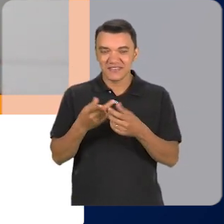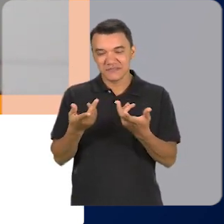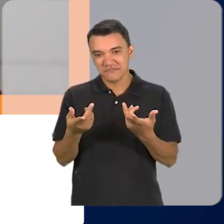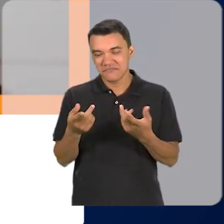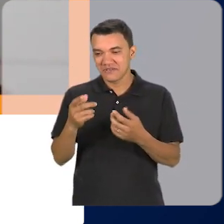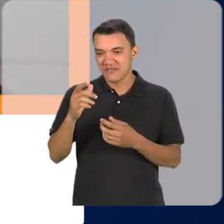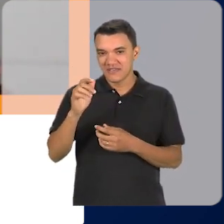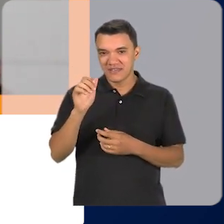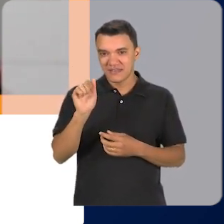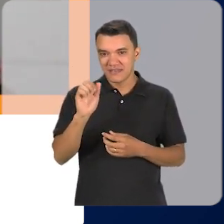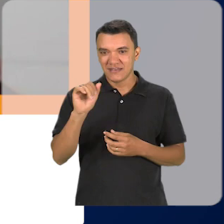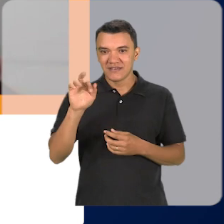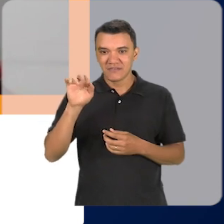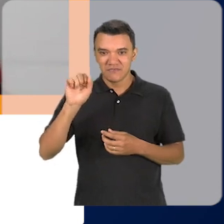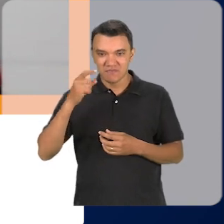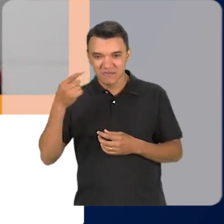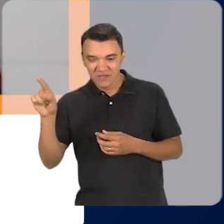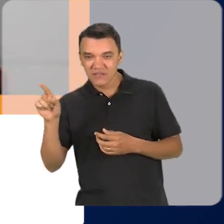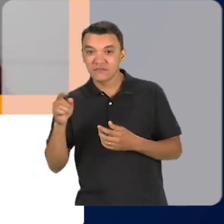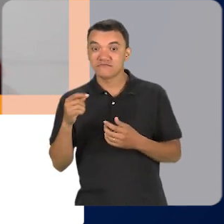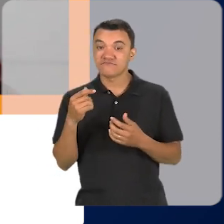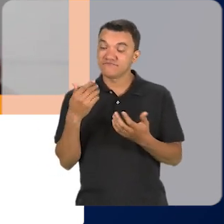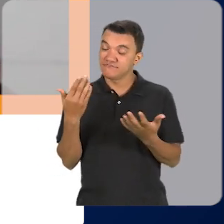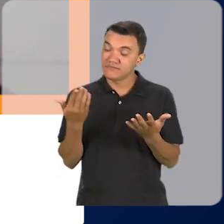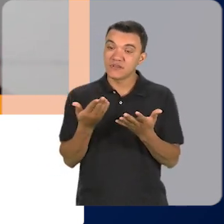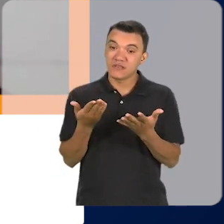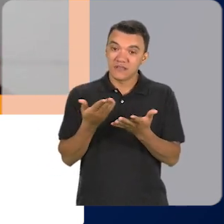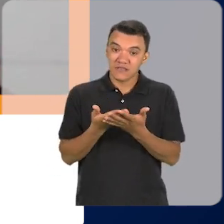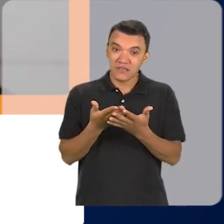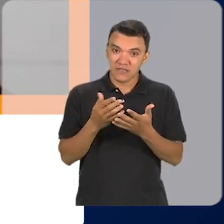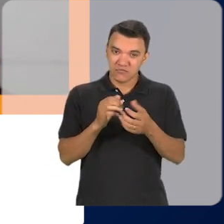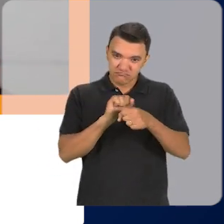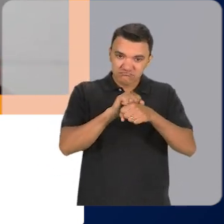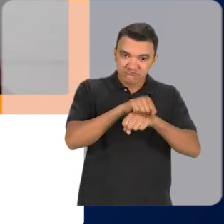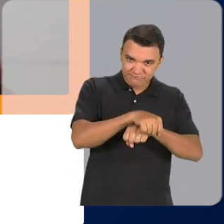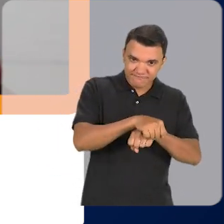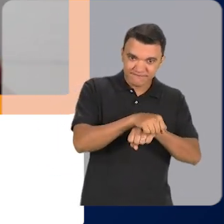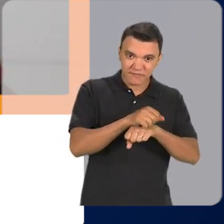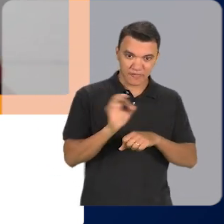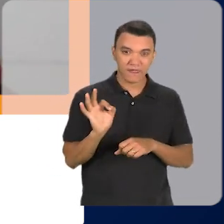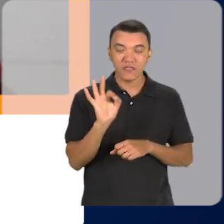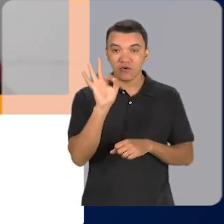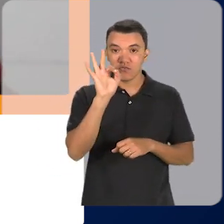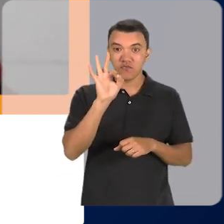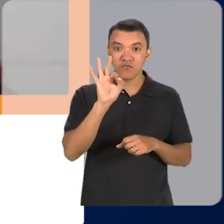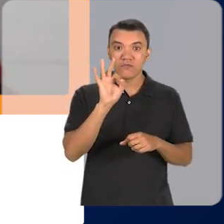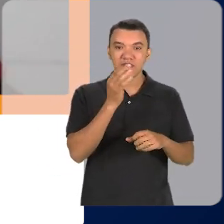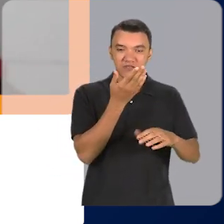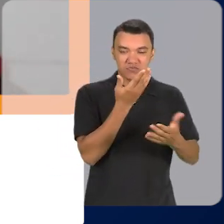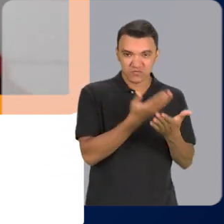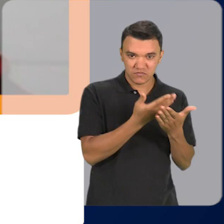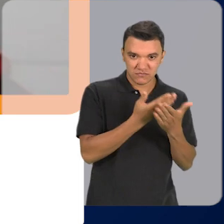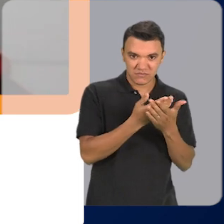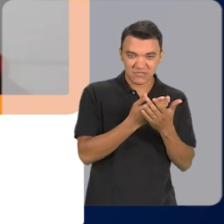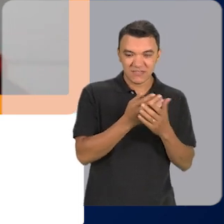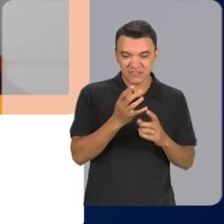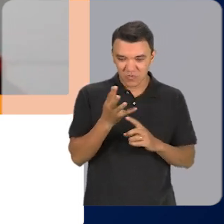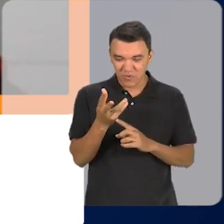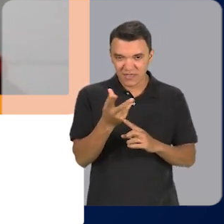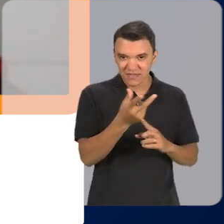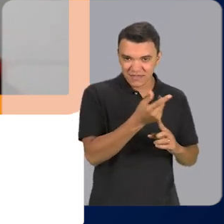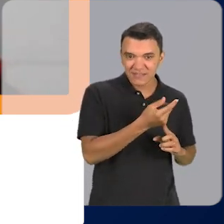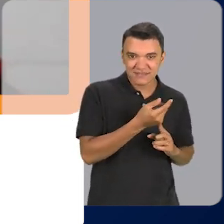pregoeiros. E na universidade, ainda fazendo arte, na UFMA, artes visuais, na questão